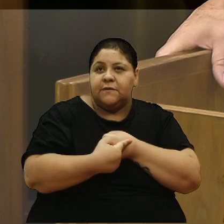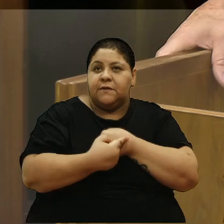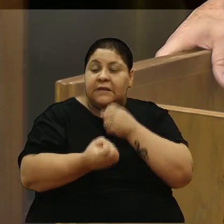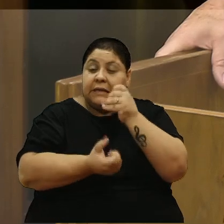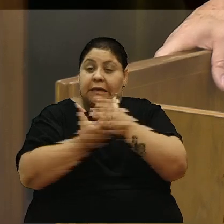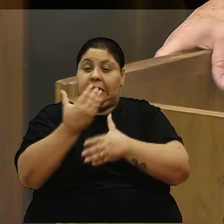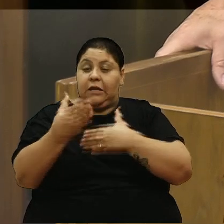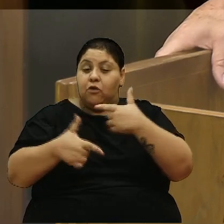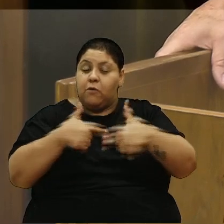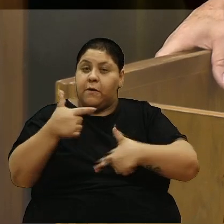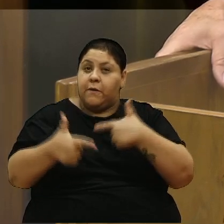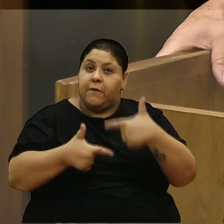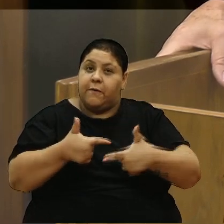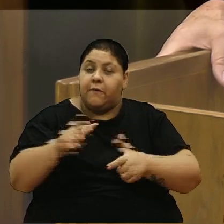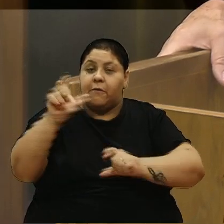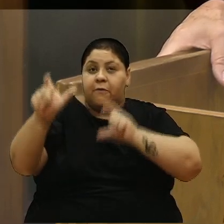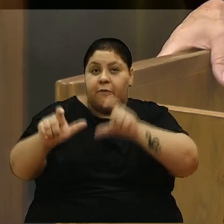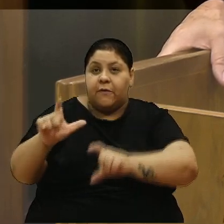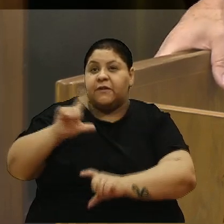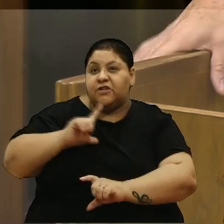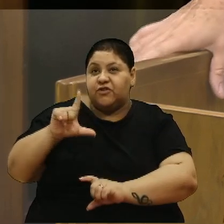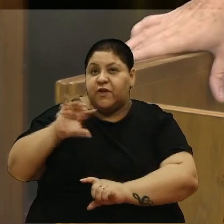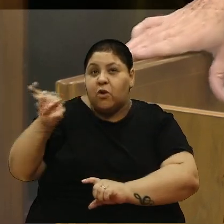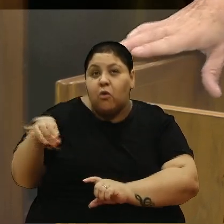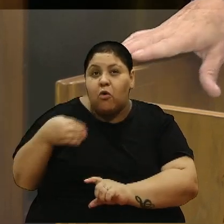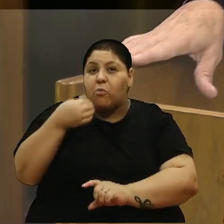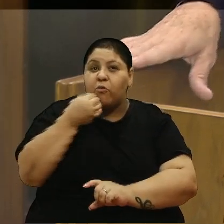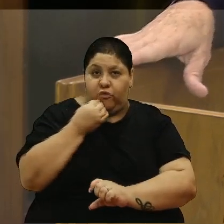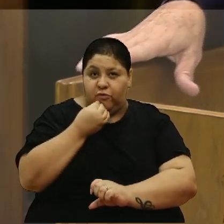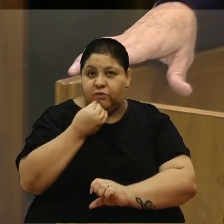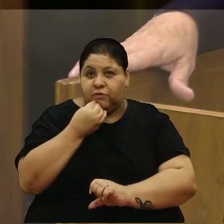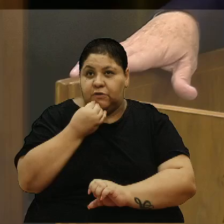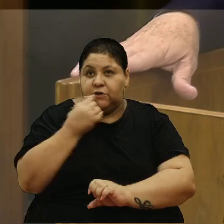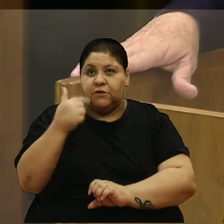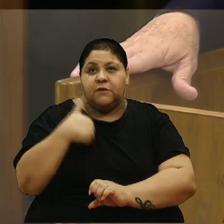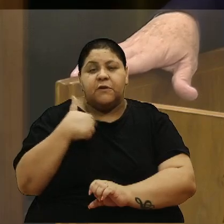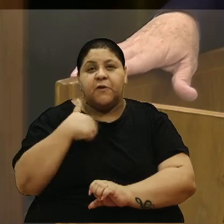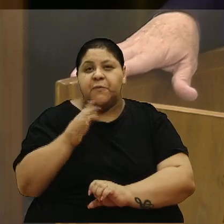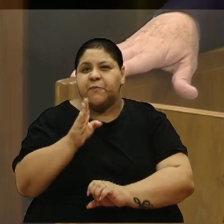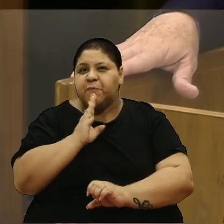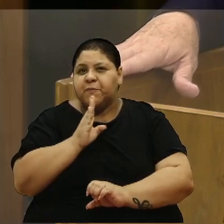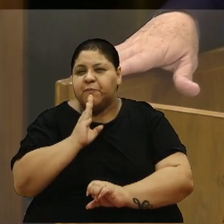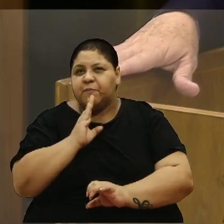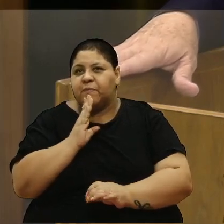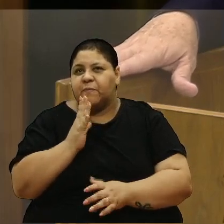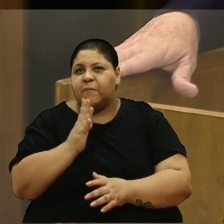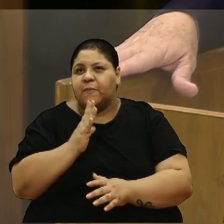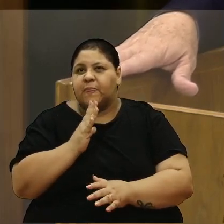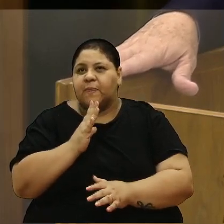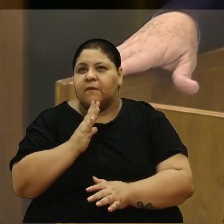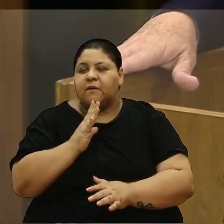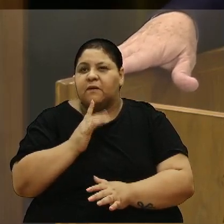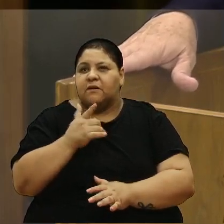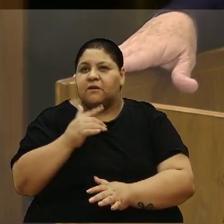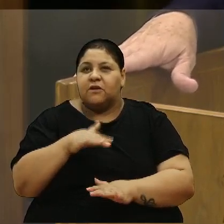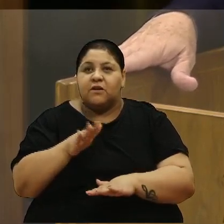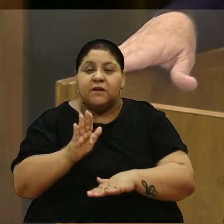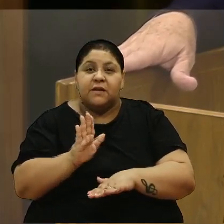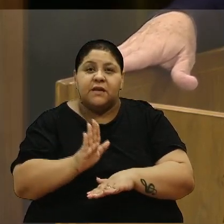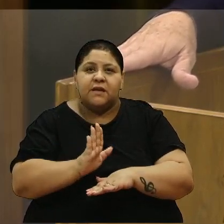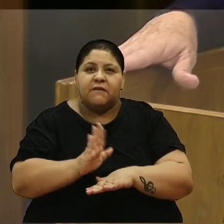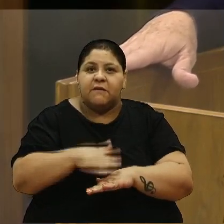empregos, de tantas pessoas que tiveram oportunidade. E eu conheci, talvez, um dos artefatos que mais